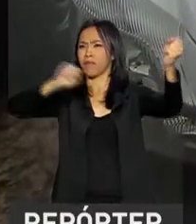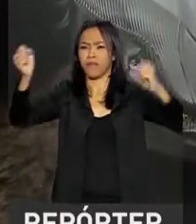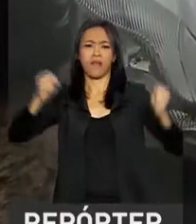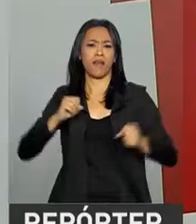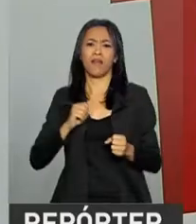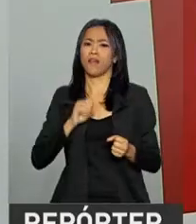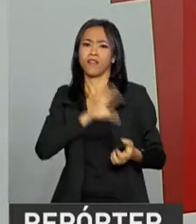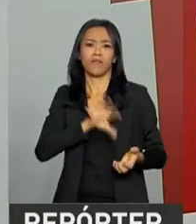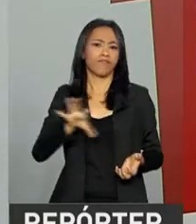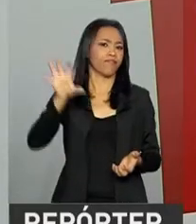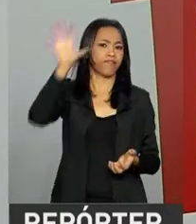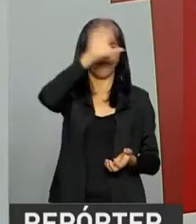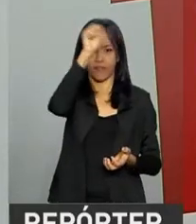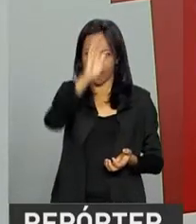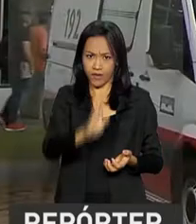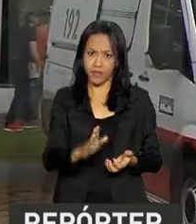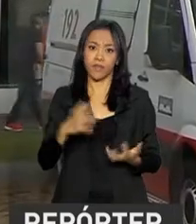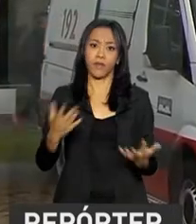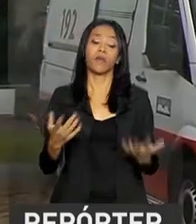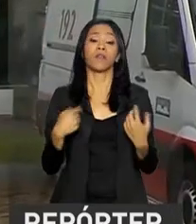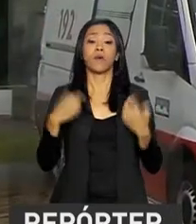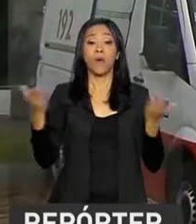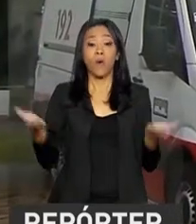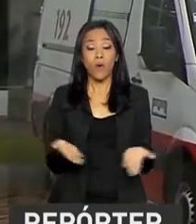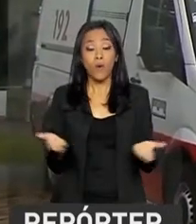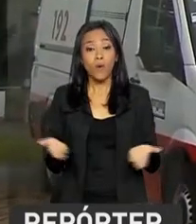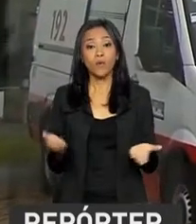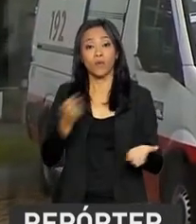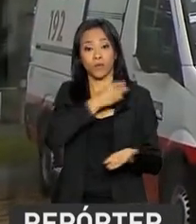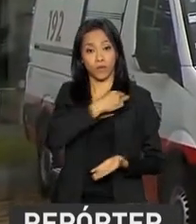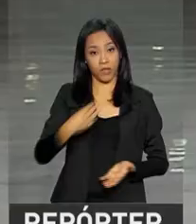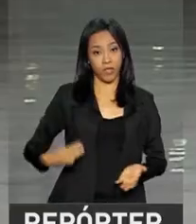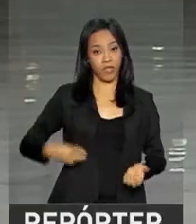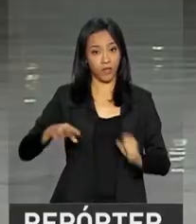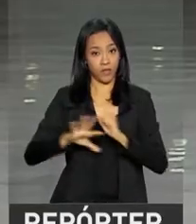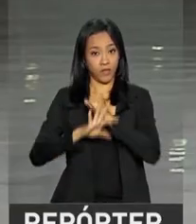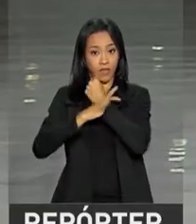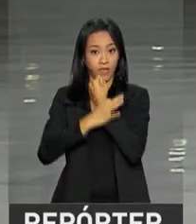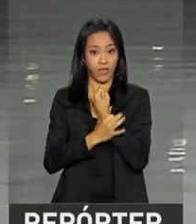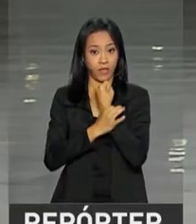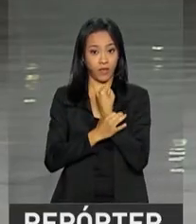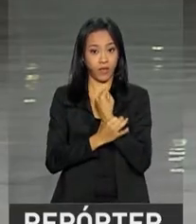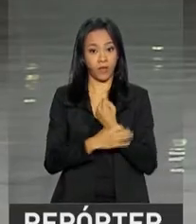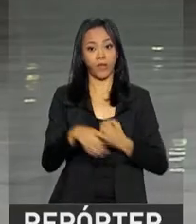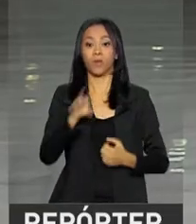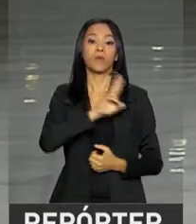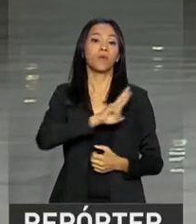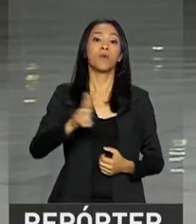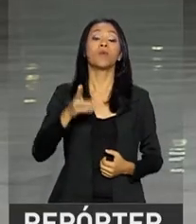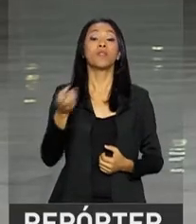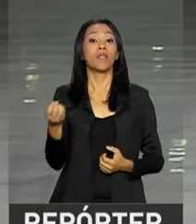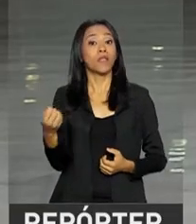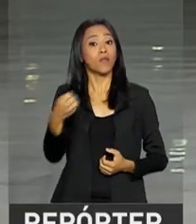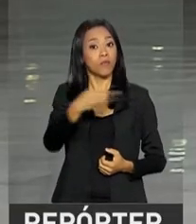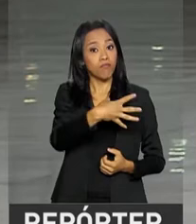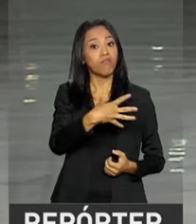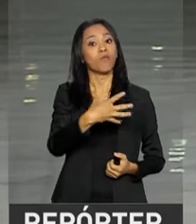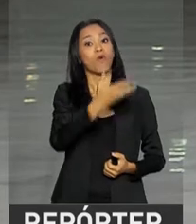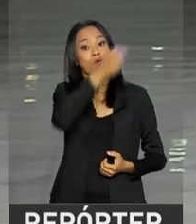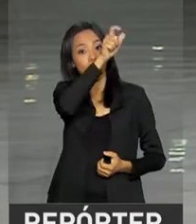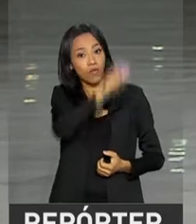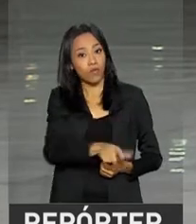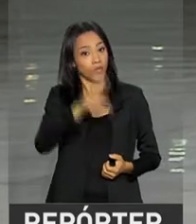do país e hoje em brasília o ministro de segurança pública araújo me mandar posse ao novo diretor geral da polícia